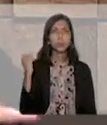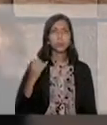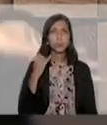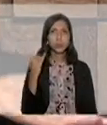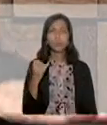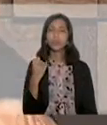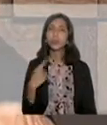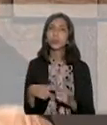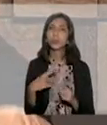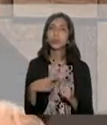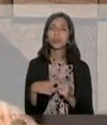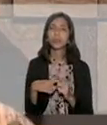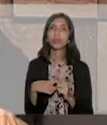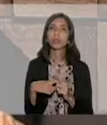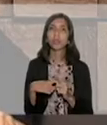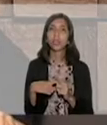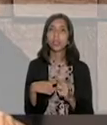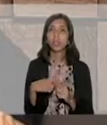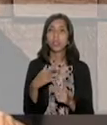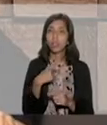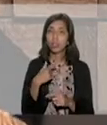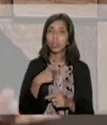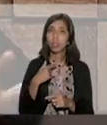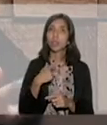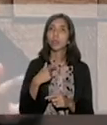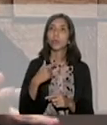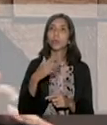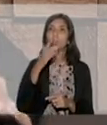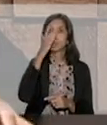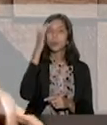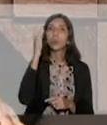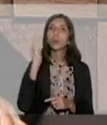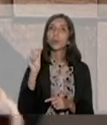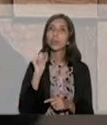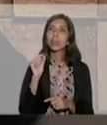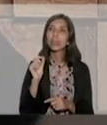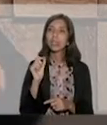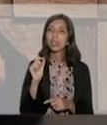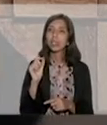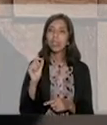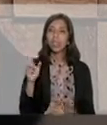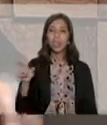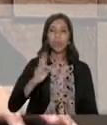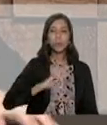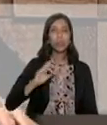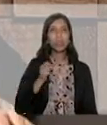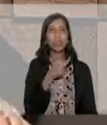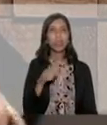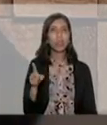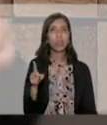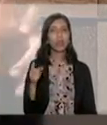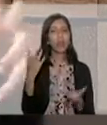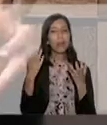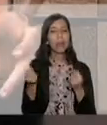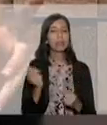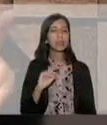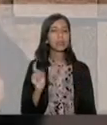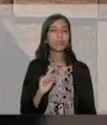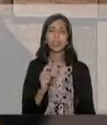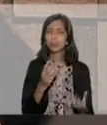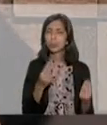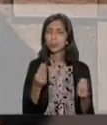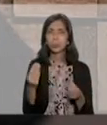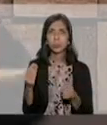foi tão importante porque eu sou uma pessoa que recebi muitos nãos